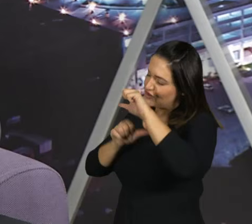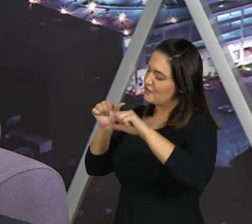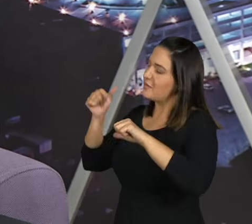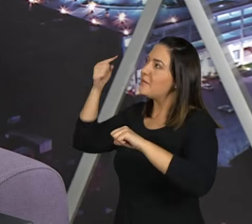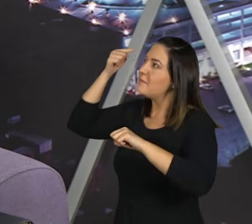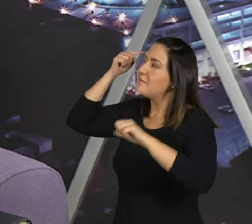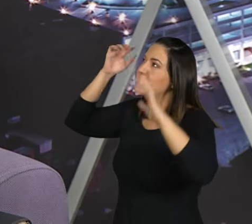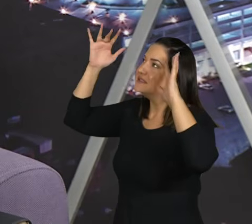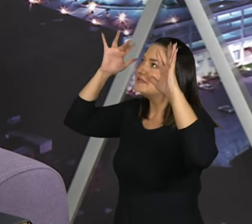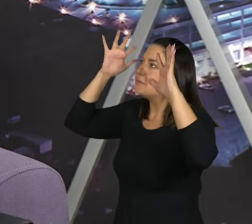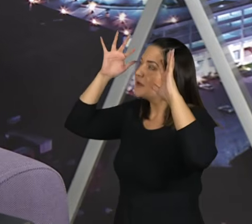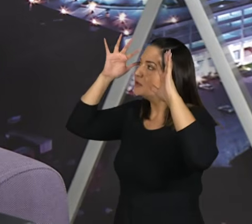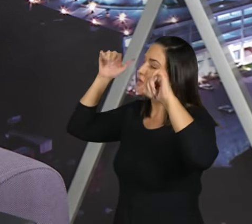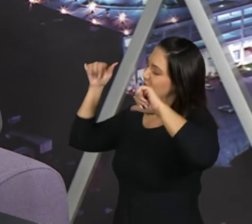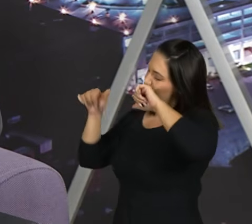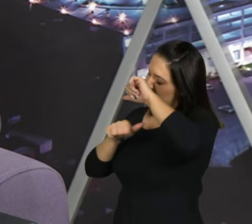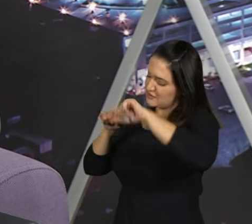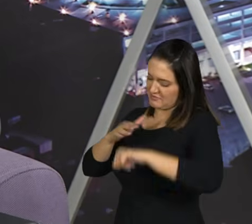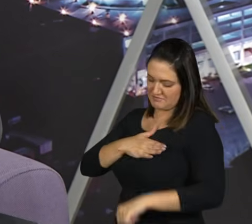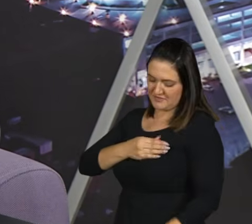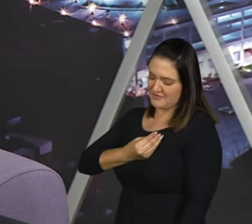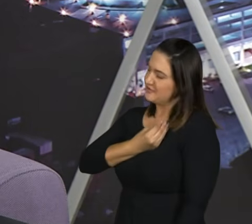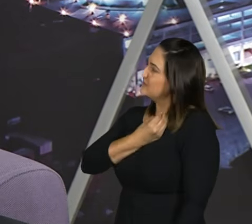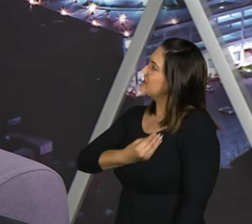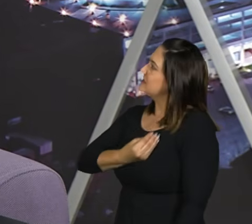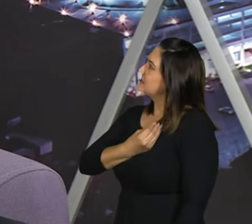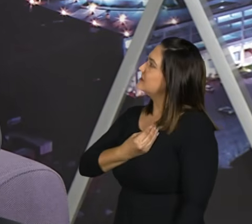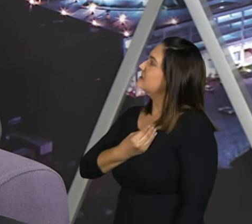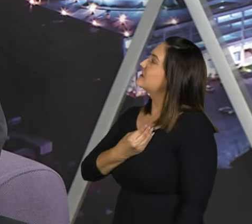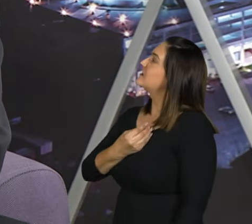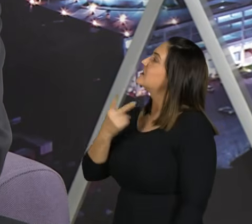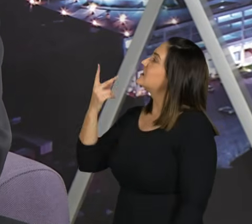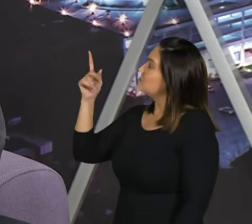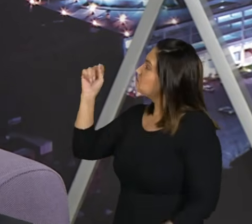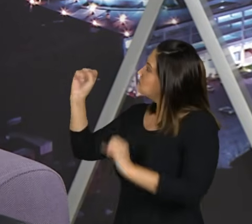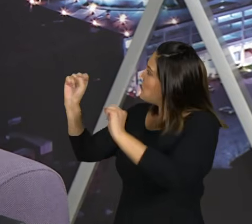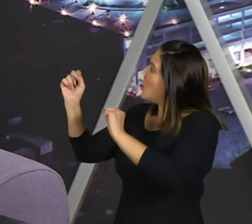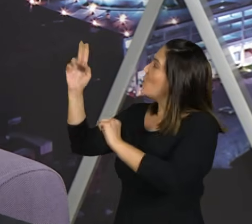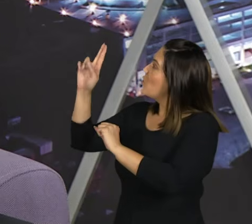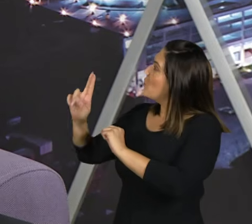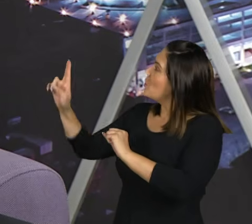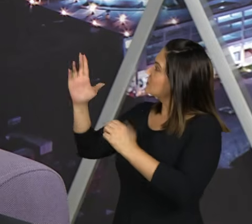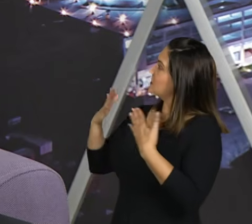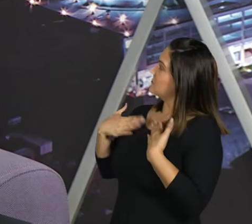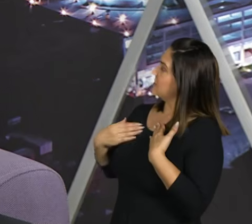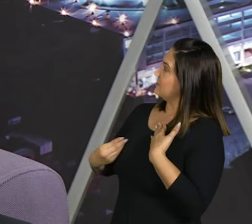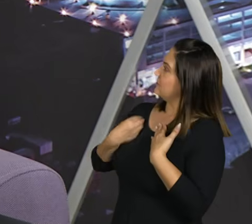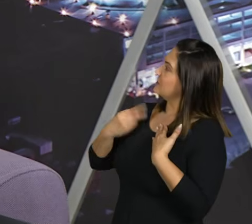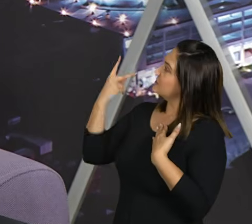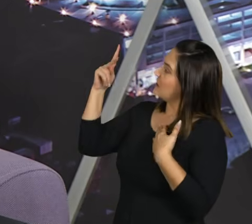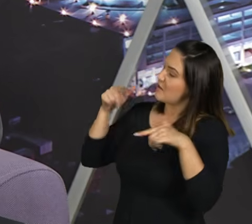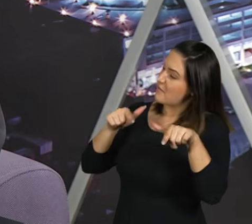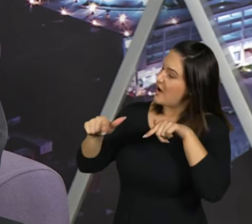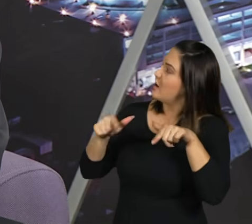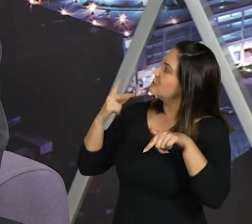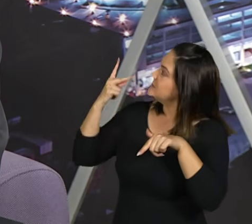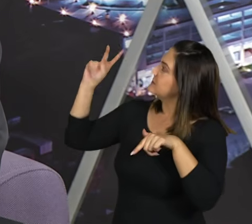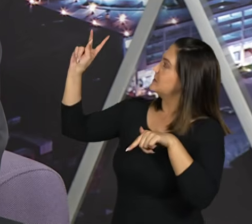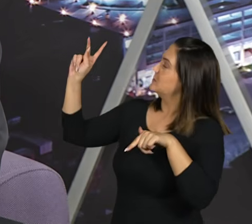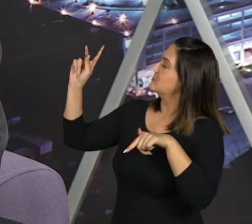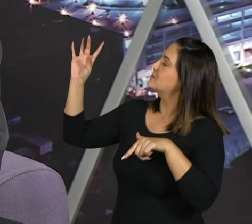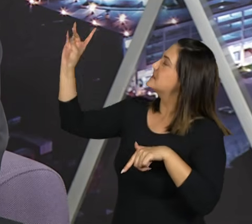Transforma meus pensamentos. Transforma minha vida. Usa-me para o teu serviço. O Espírito